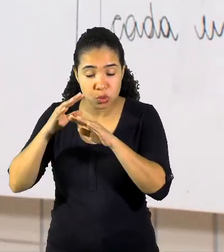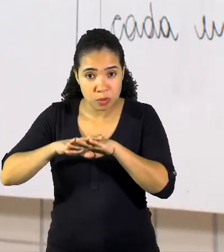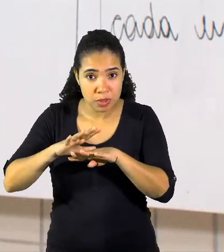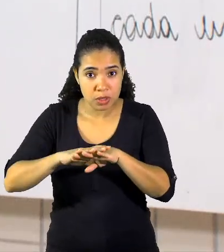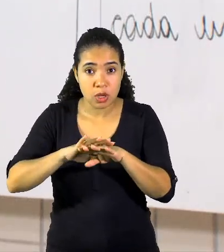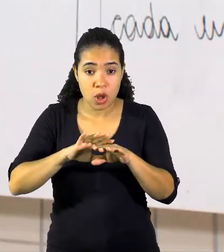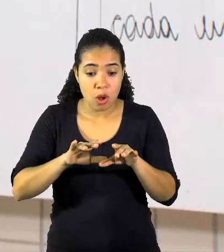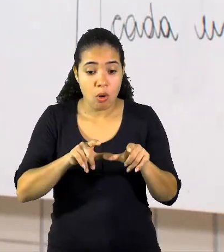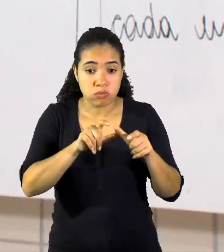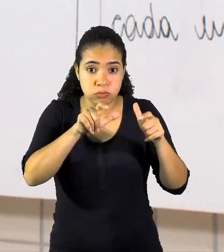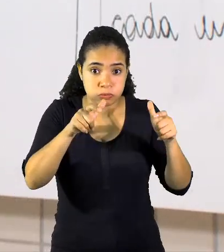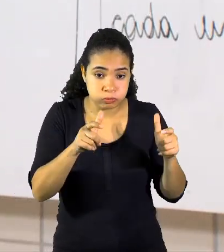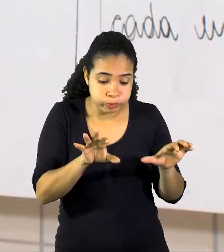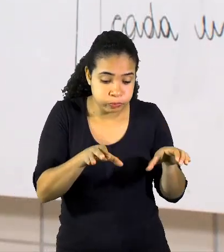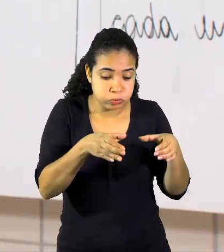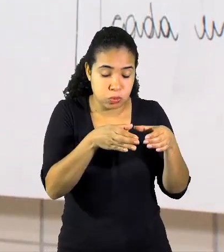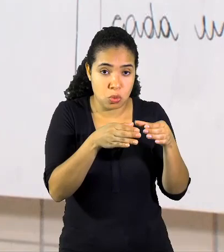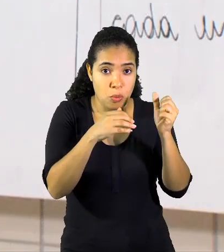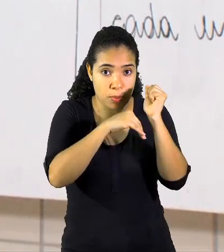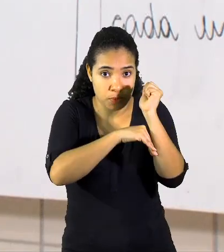parte dessa sociedade,